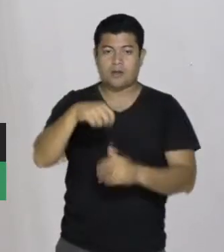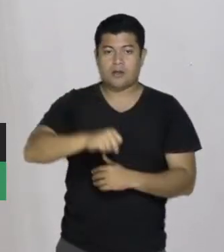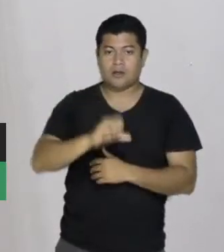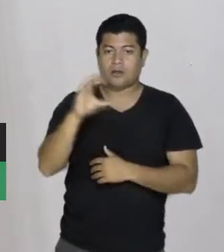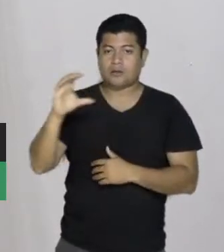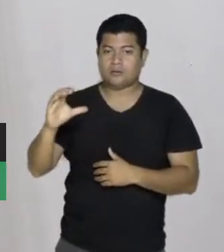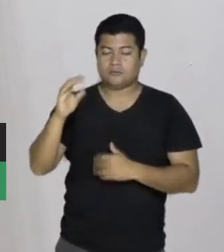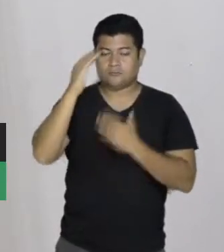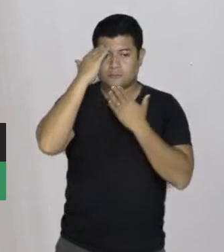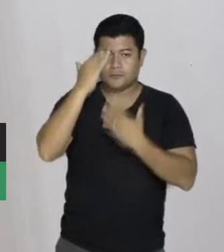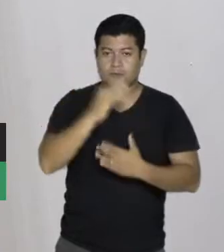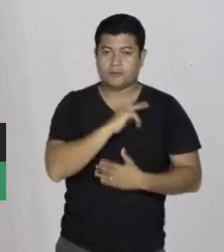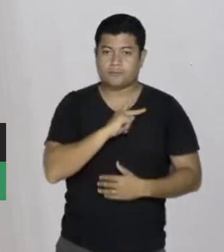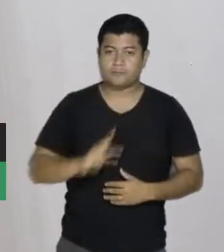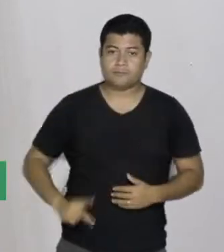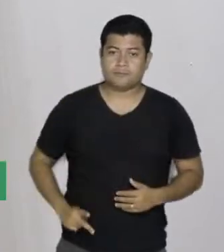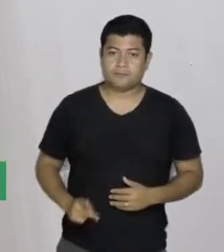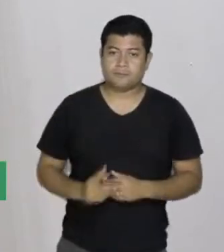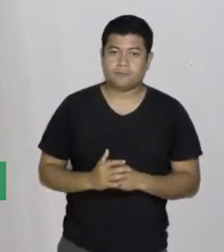presidente